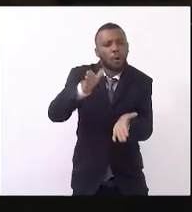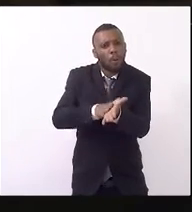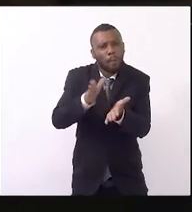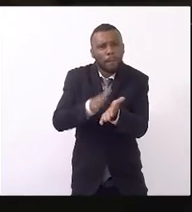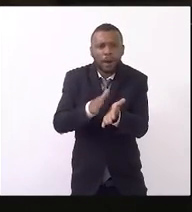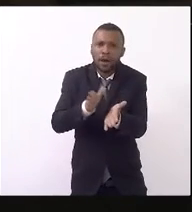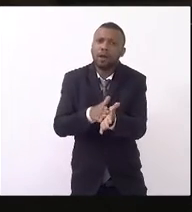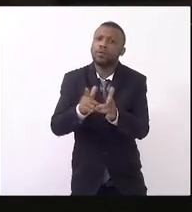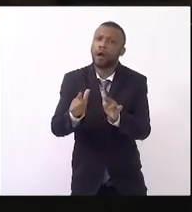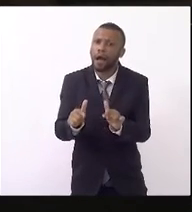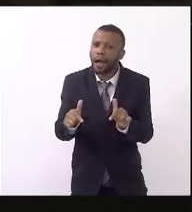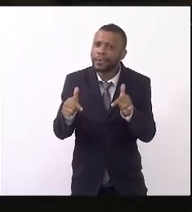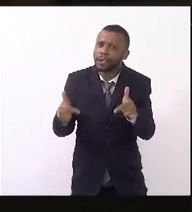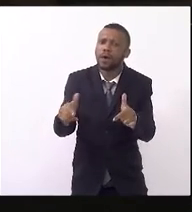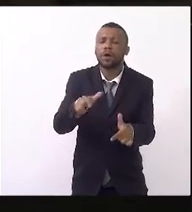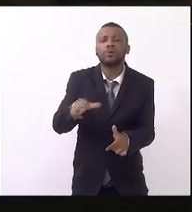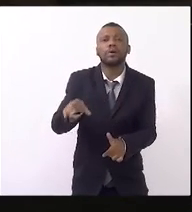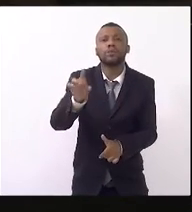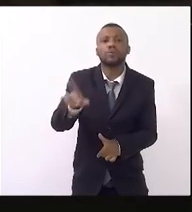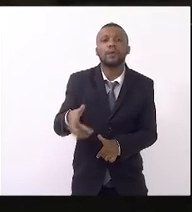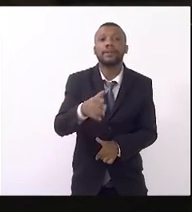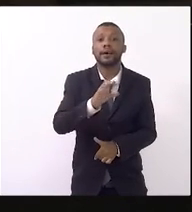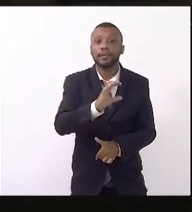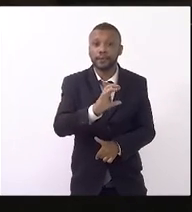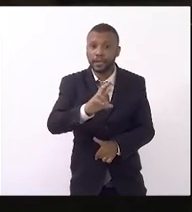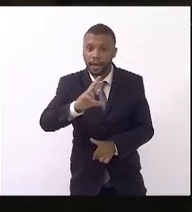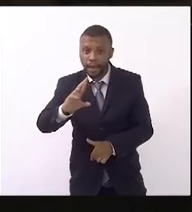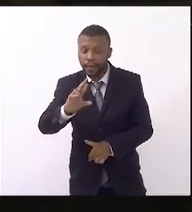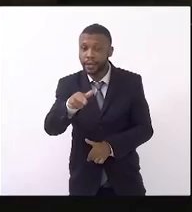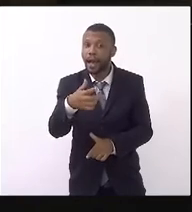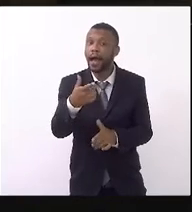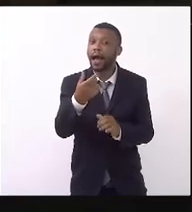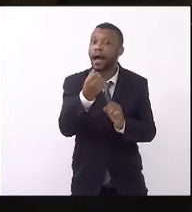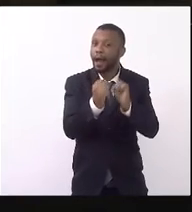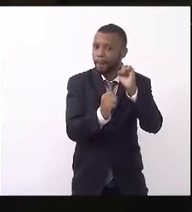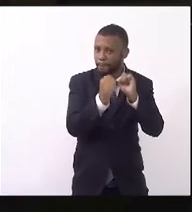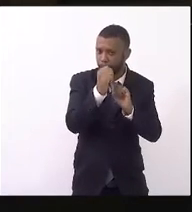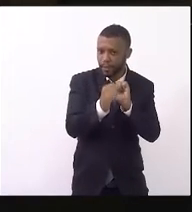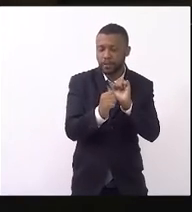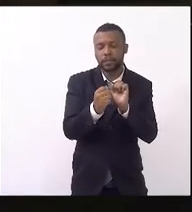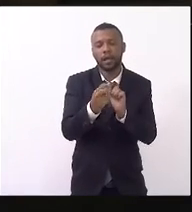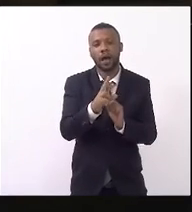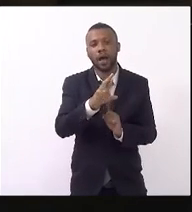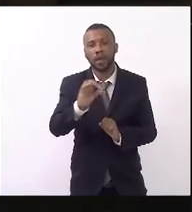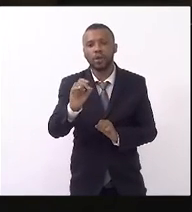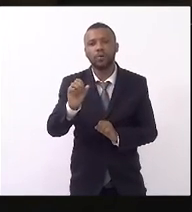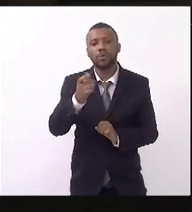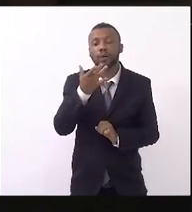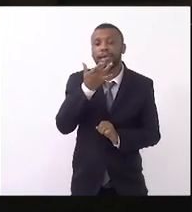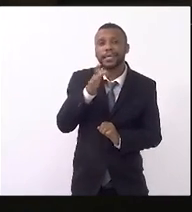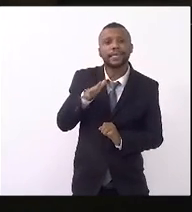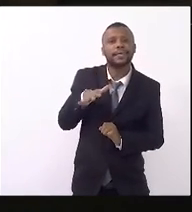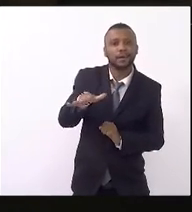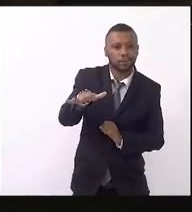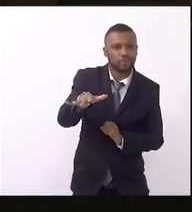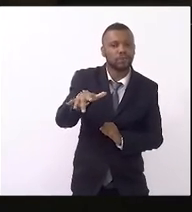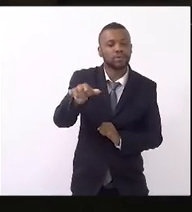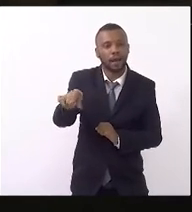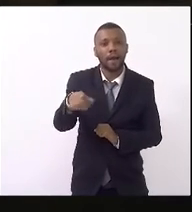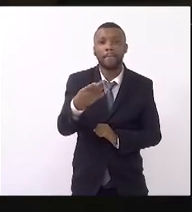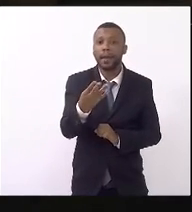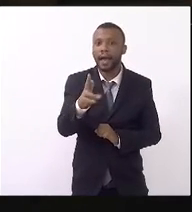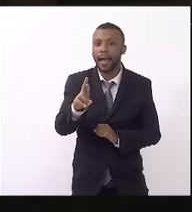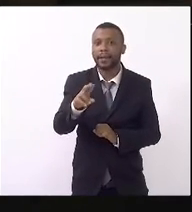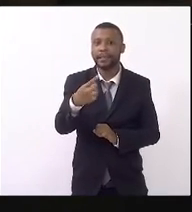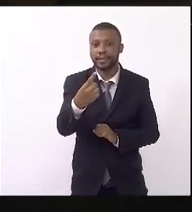ação não só da CCR, a concessionária da Rio Santos, da BR-101, né? Conhecida